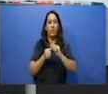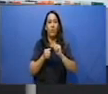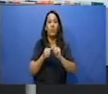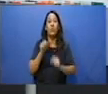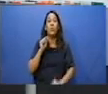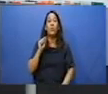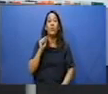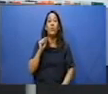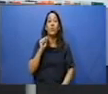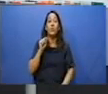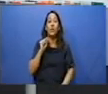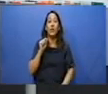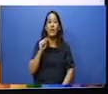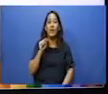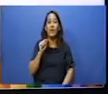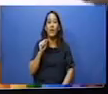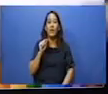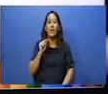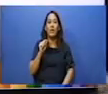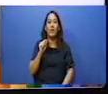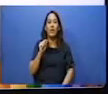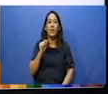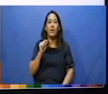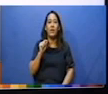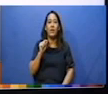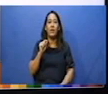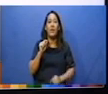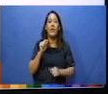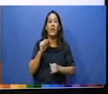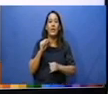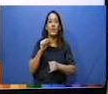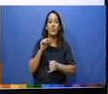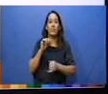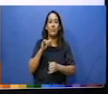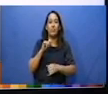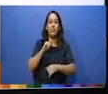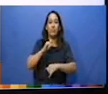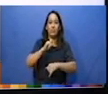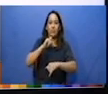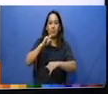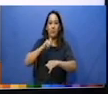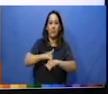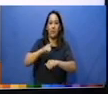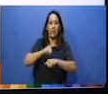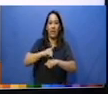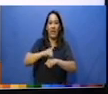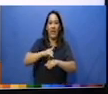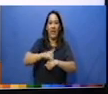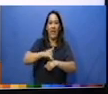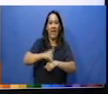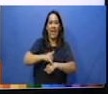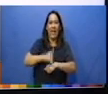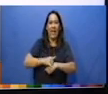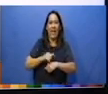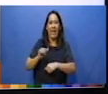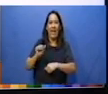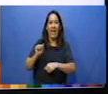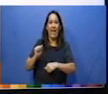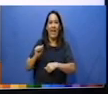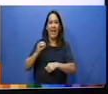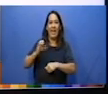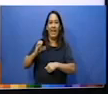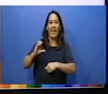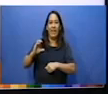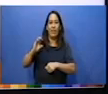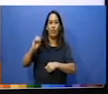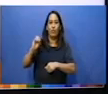Vamos voltar aqui, olha aqui, no penúltimo parágrafo, eu acho, ó, a escultura que